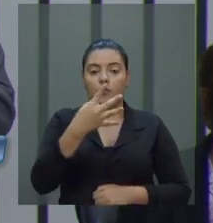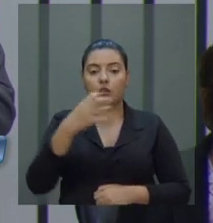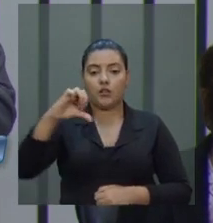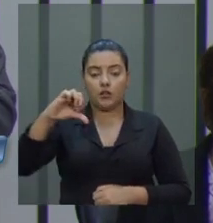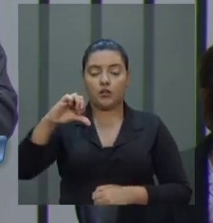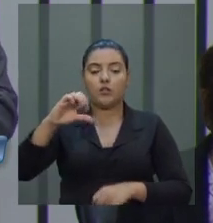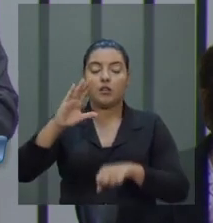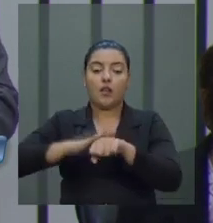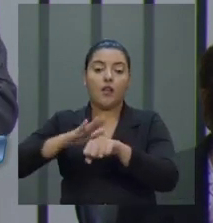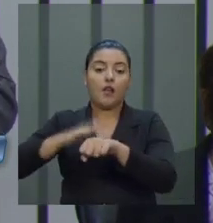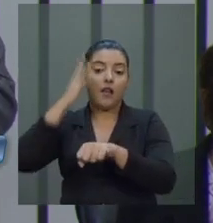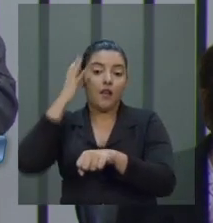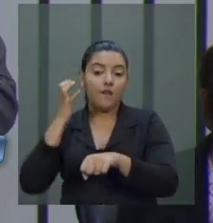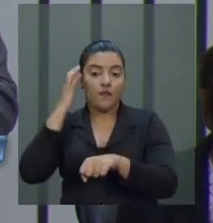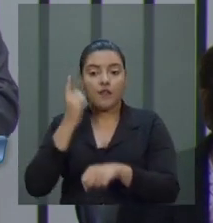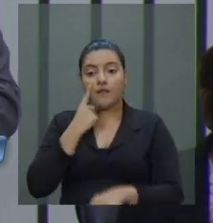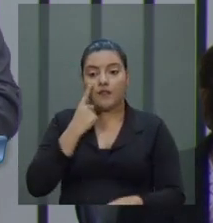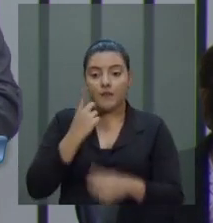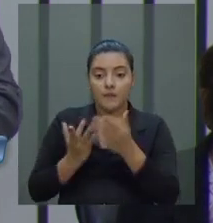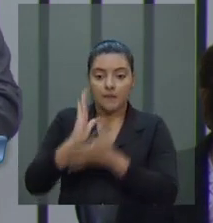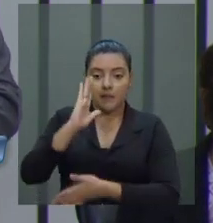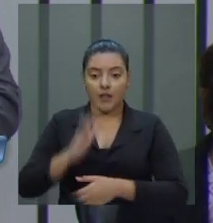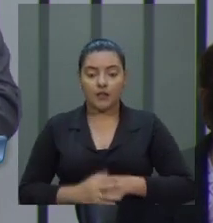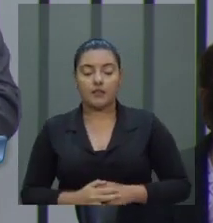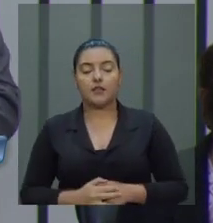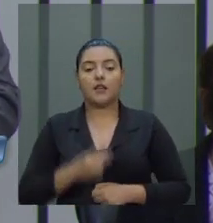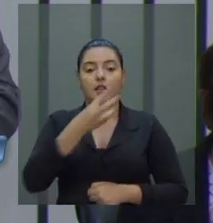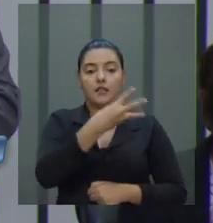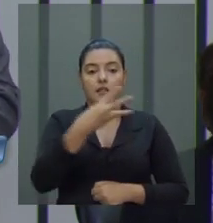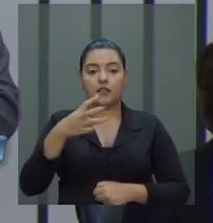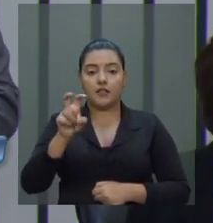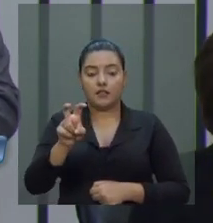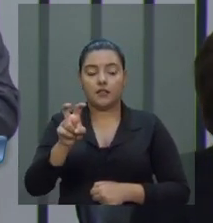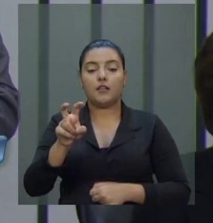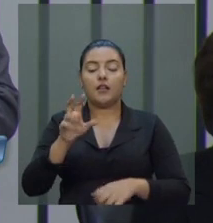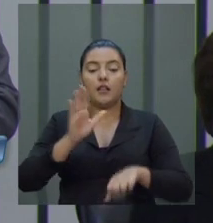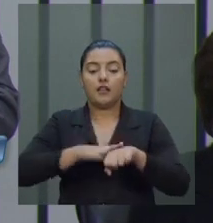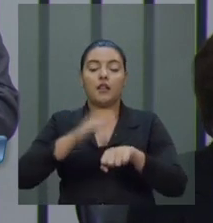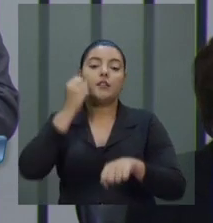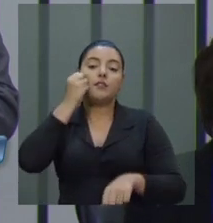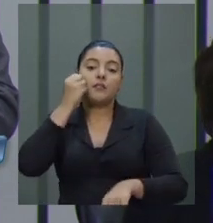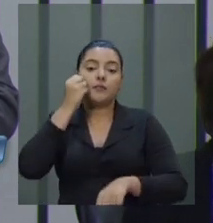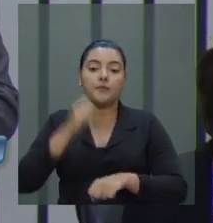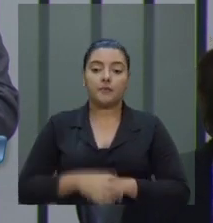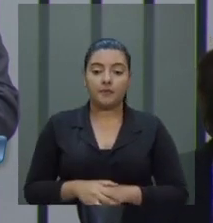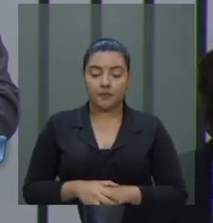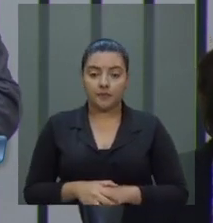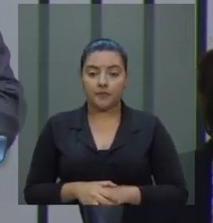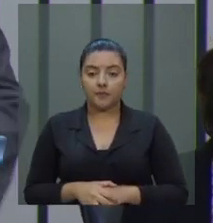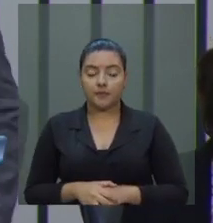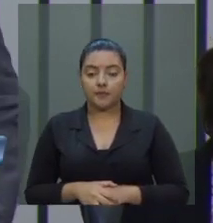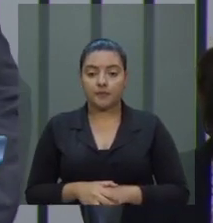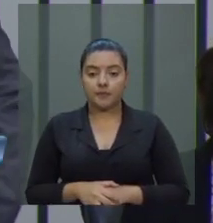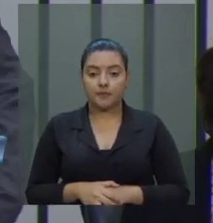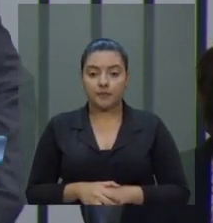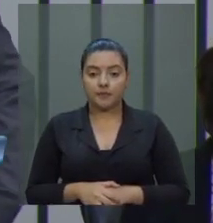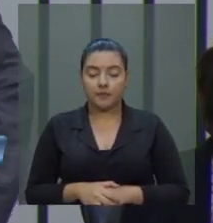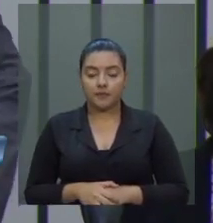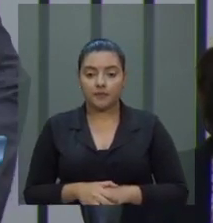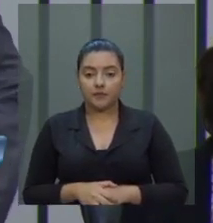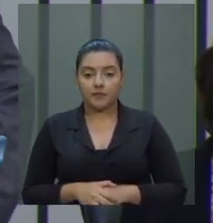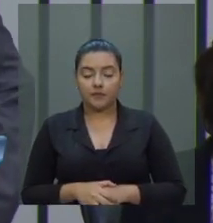249, deputado Evandro Leitão, com parecer favorável. 335, deputado Sérgio Aguiar, com parecer favorável.